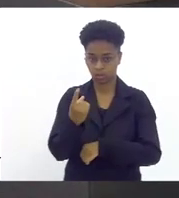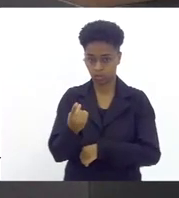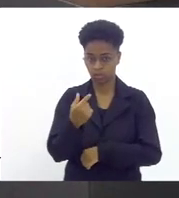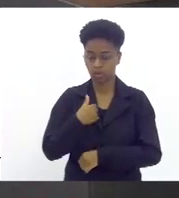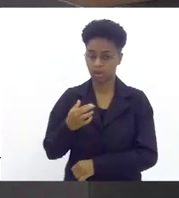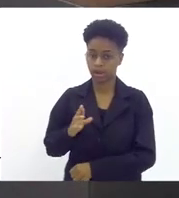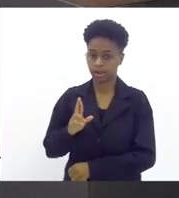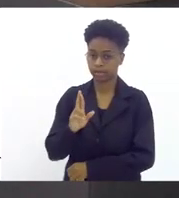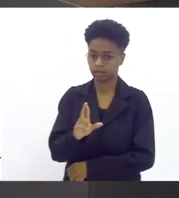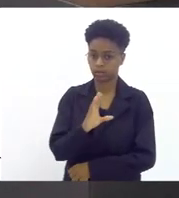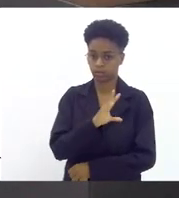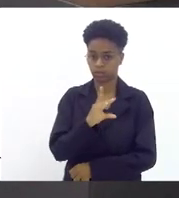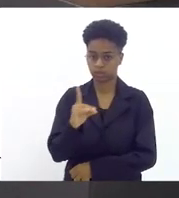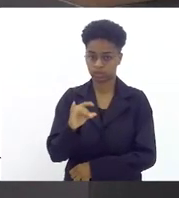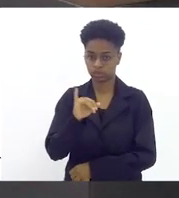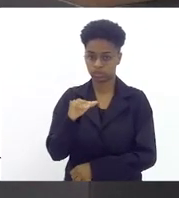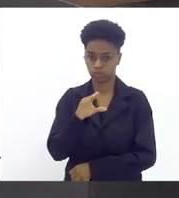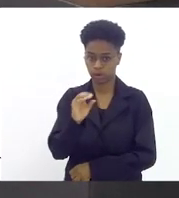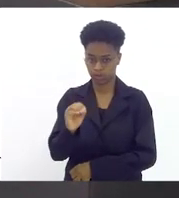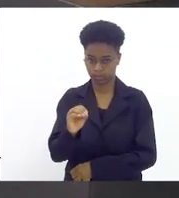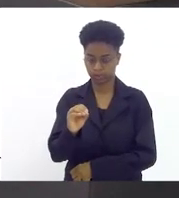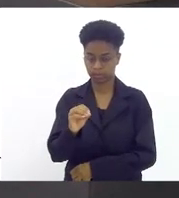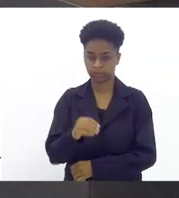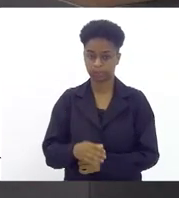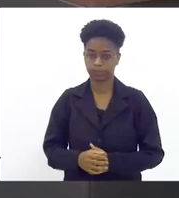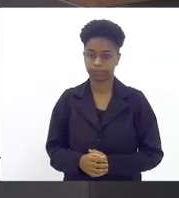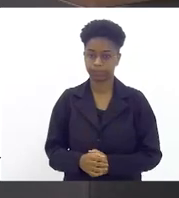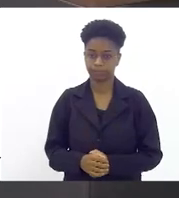representando o meu coordenador, João.